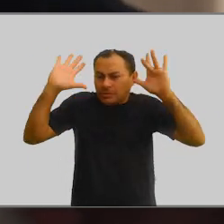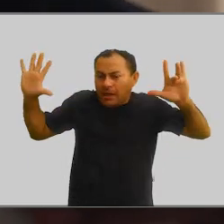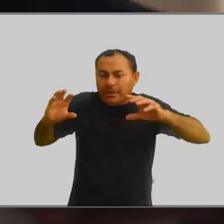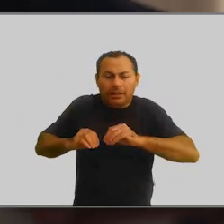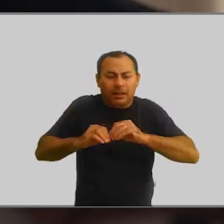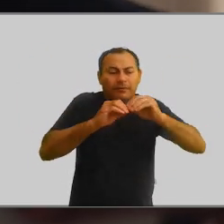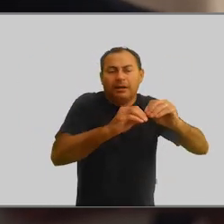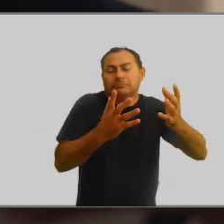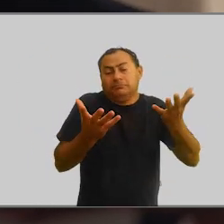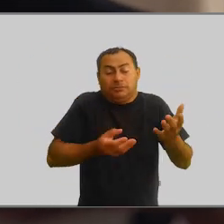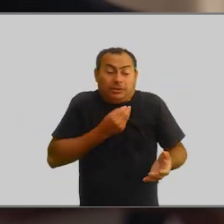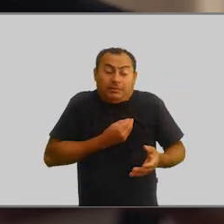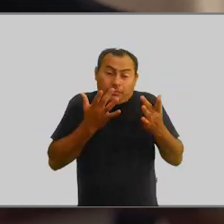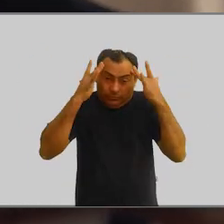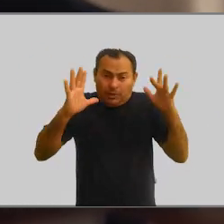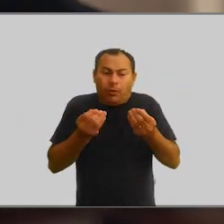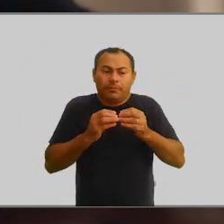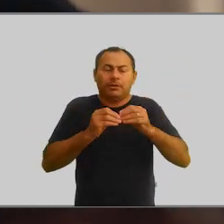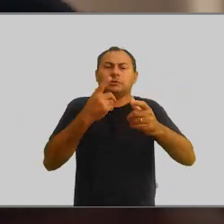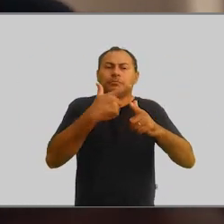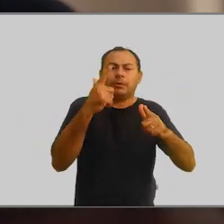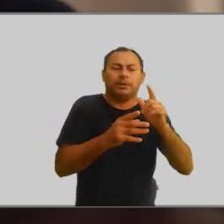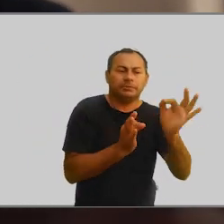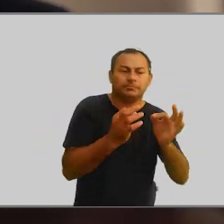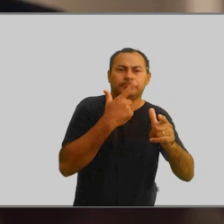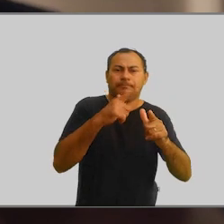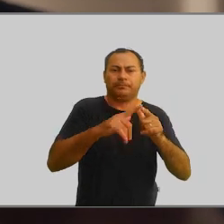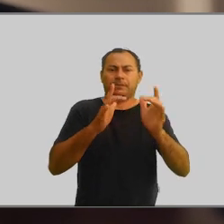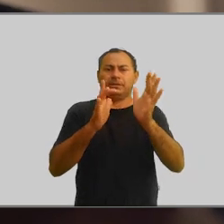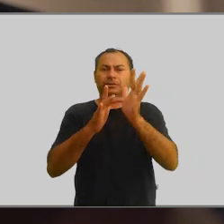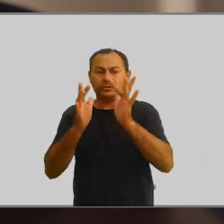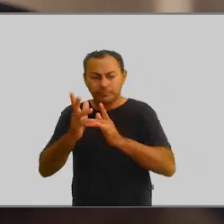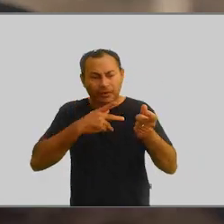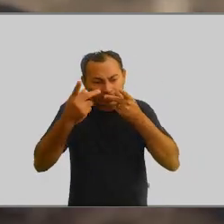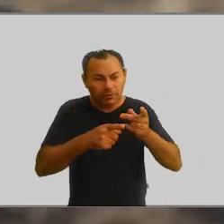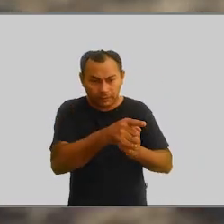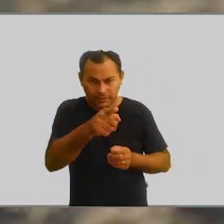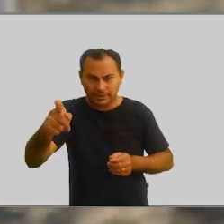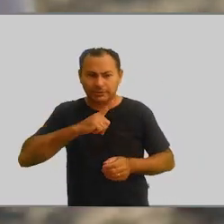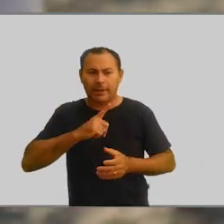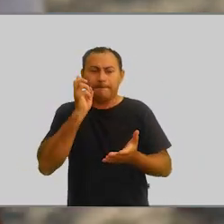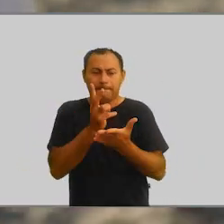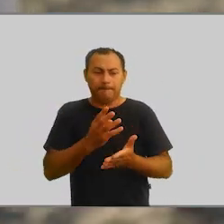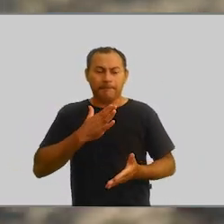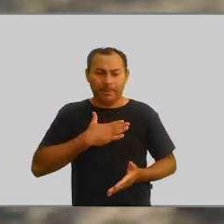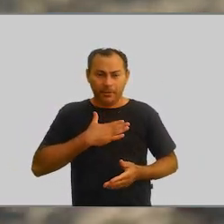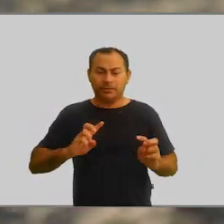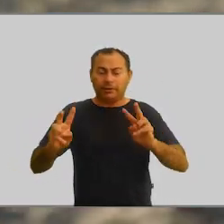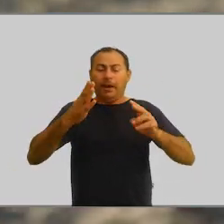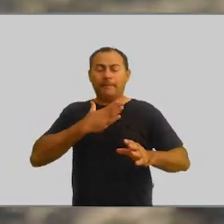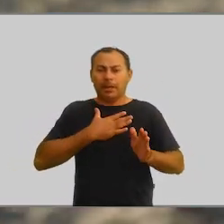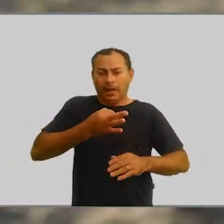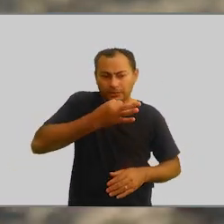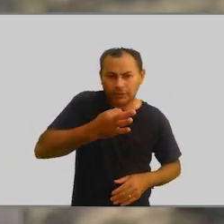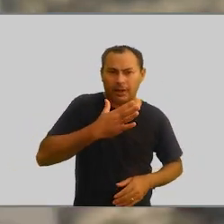sabem carregá-las. Eles não sabem como carregar seus problemas. Jesus está dizendo: se você tiver os meus valores, as